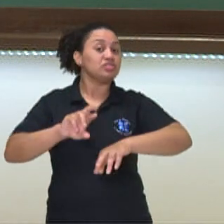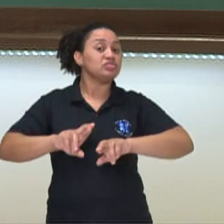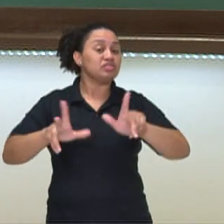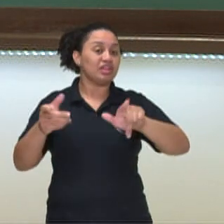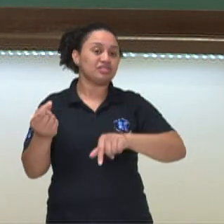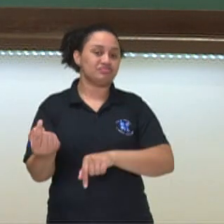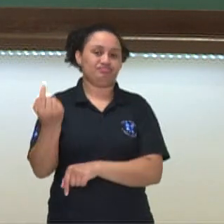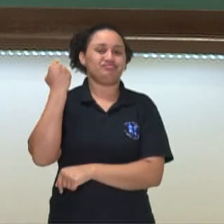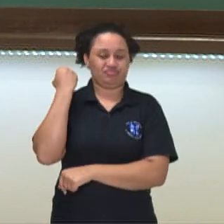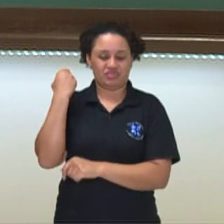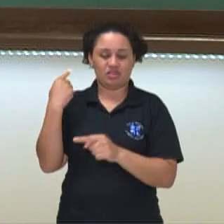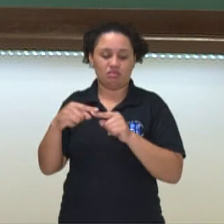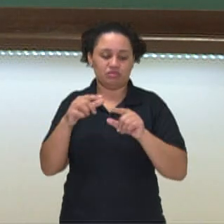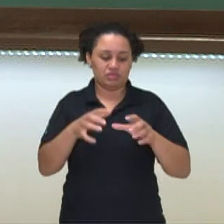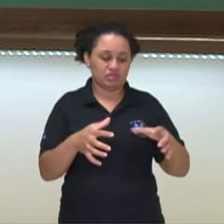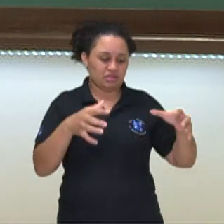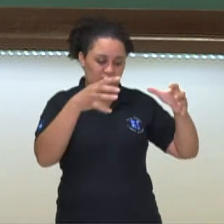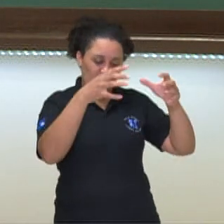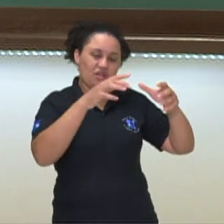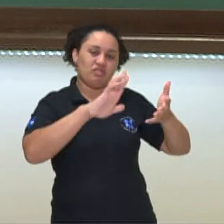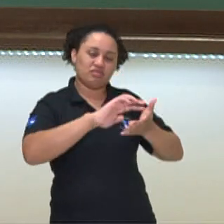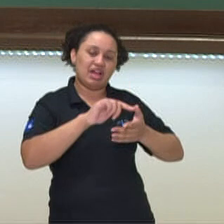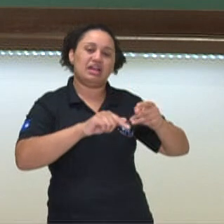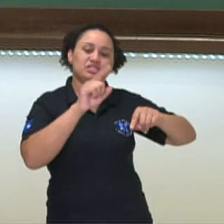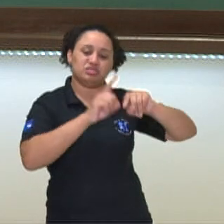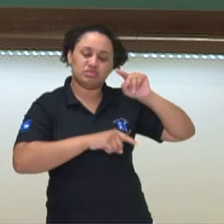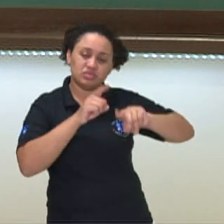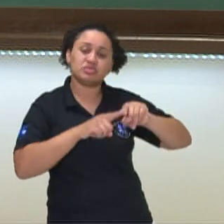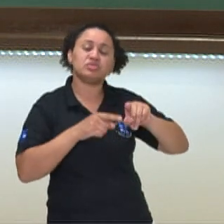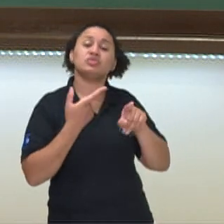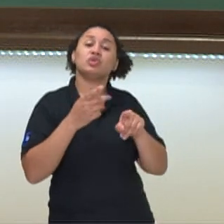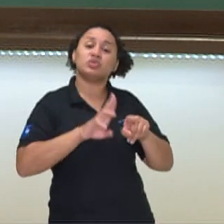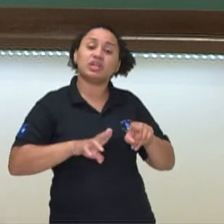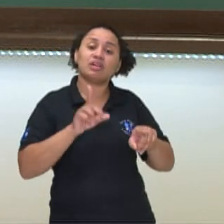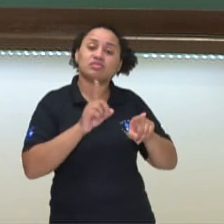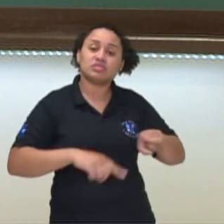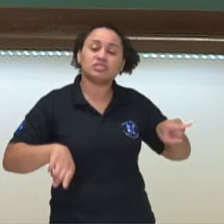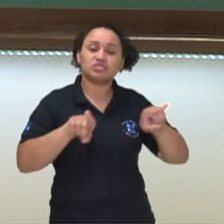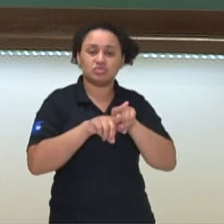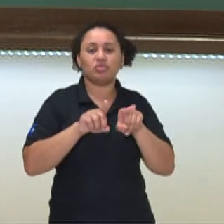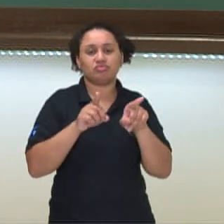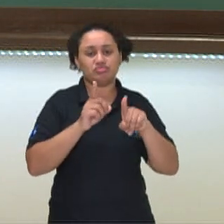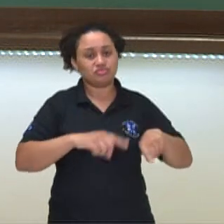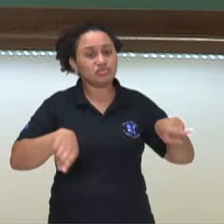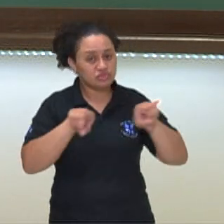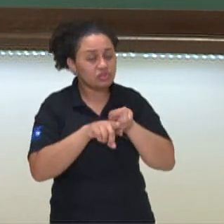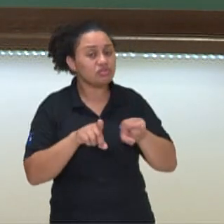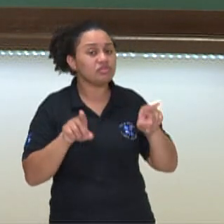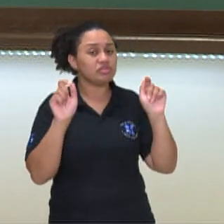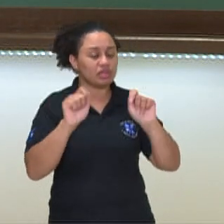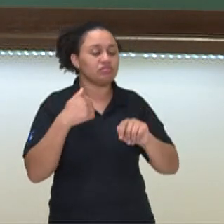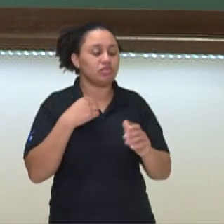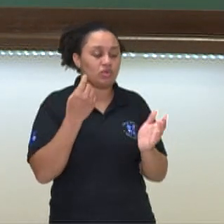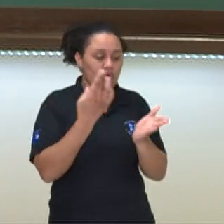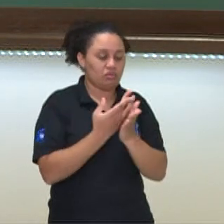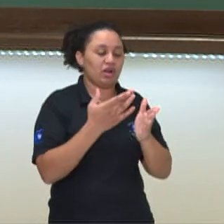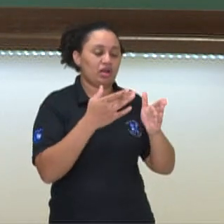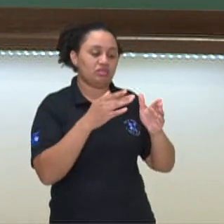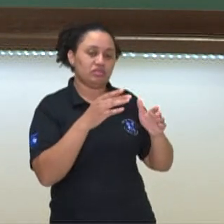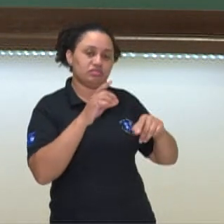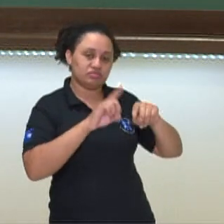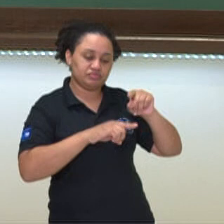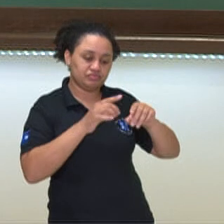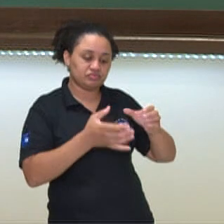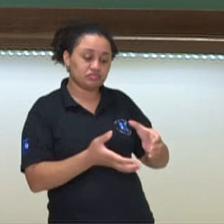passado, onde as embalagens de vários itens elas eram retornáveis. Ou seja, você adquiria o produto com